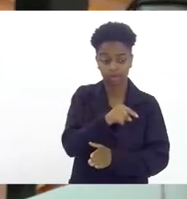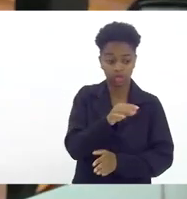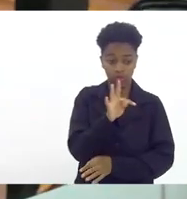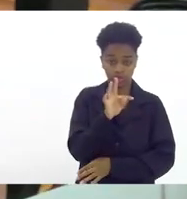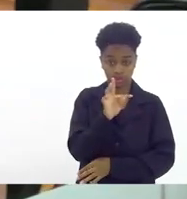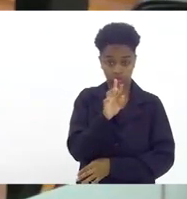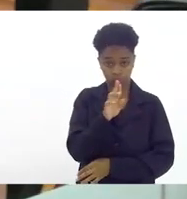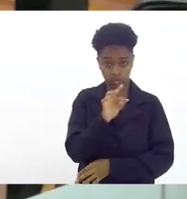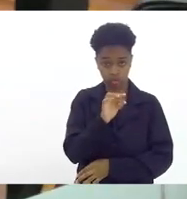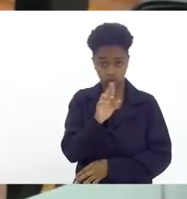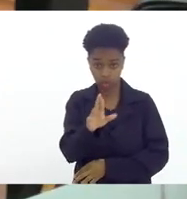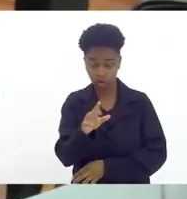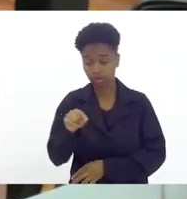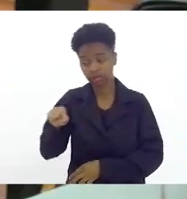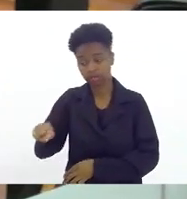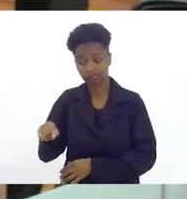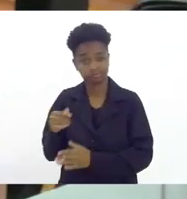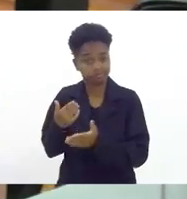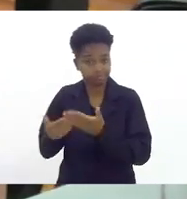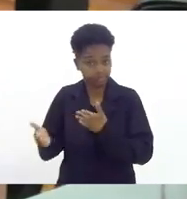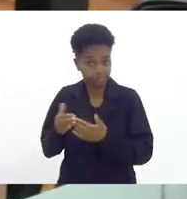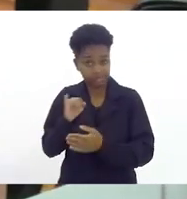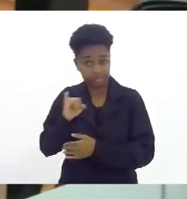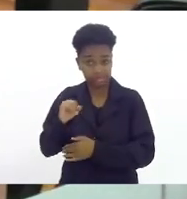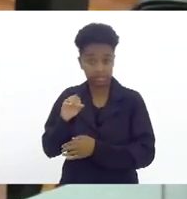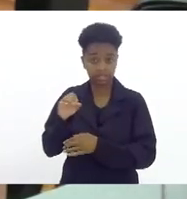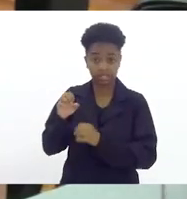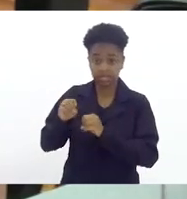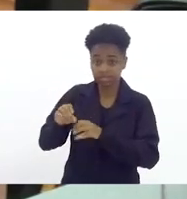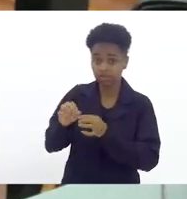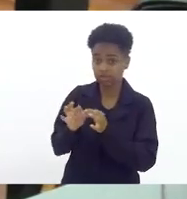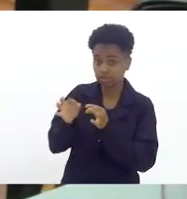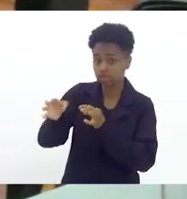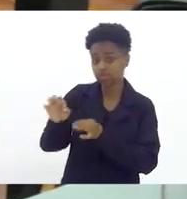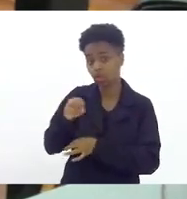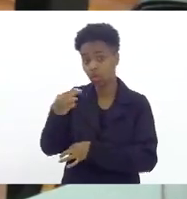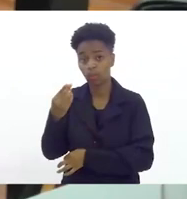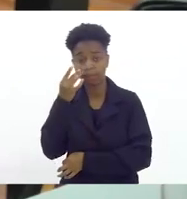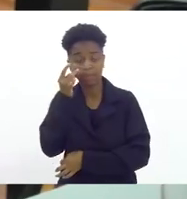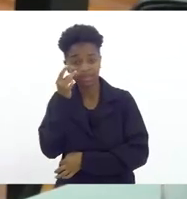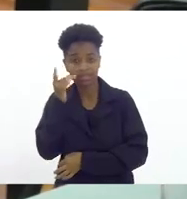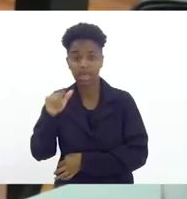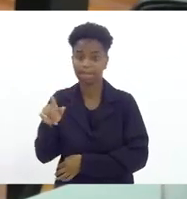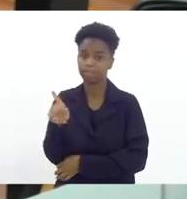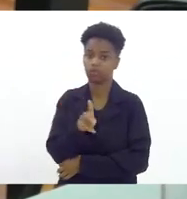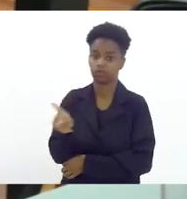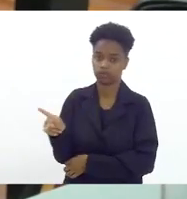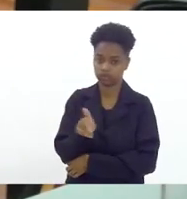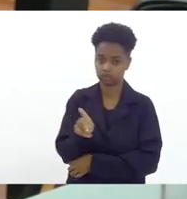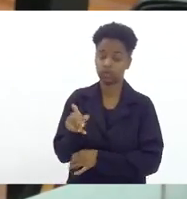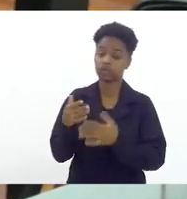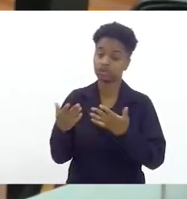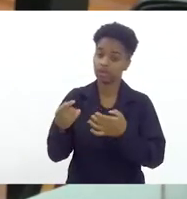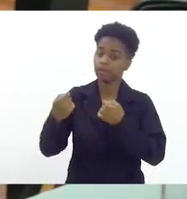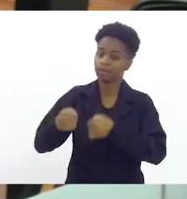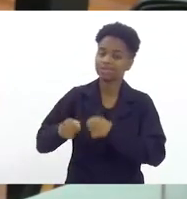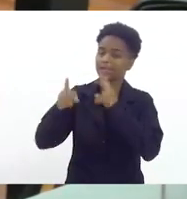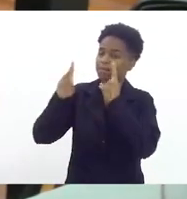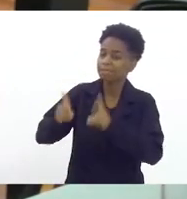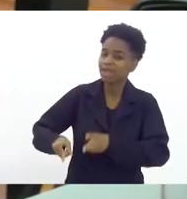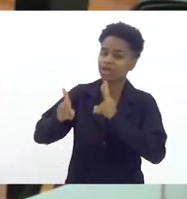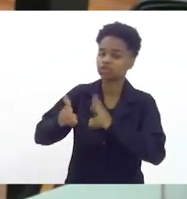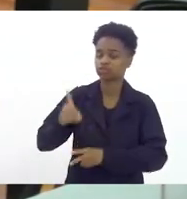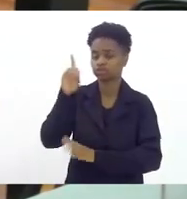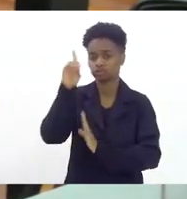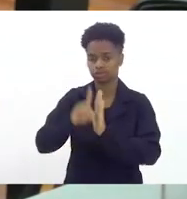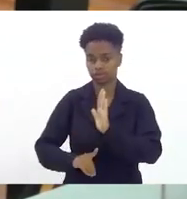aquele que não importa se esteja na EAD ou no presencial Ele é professor e deve ter os mesmos